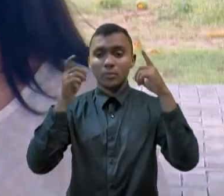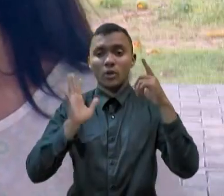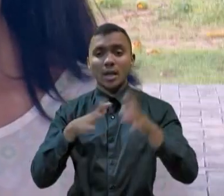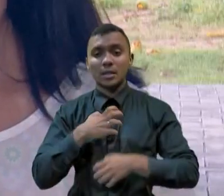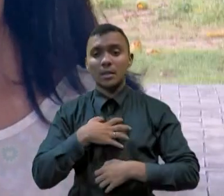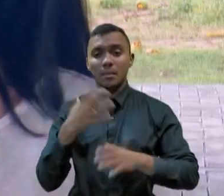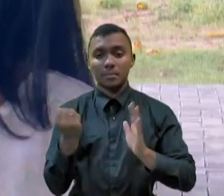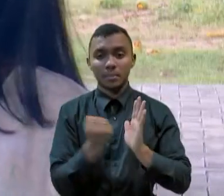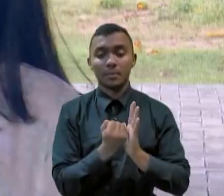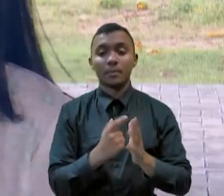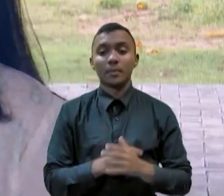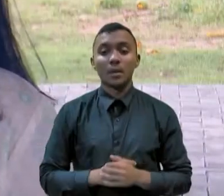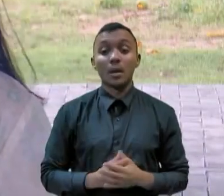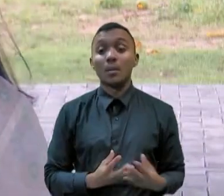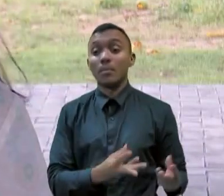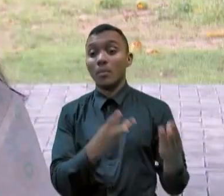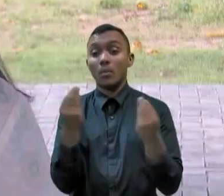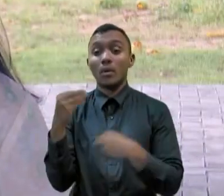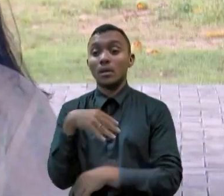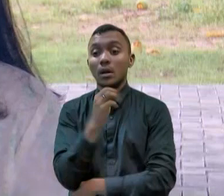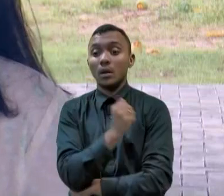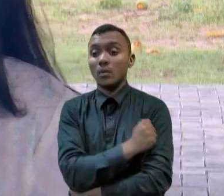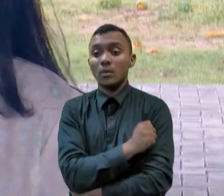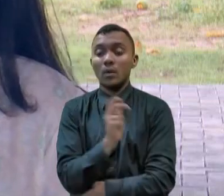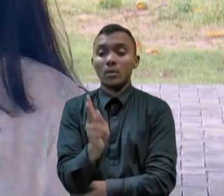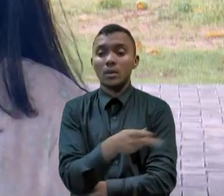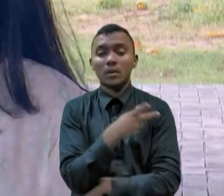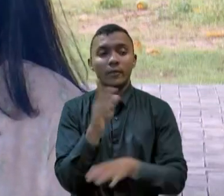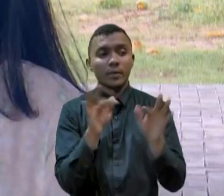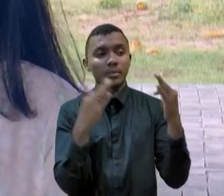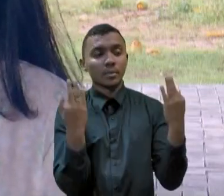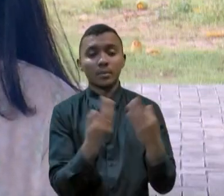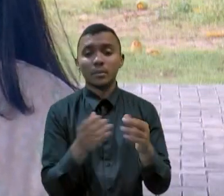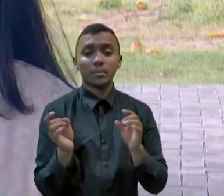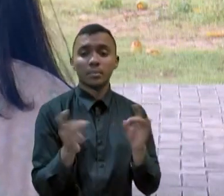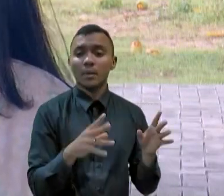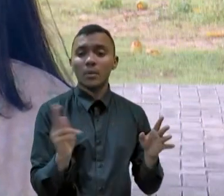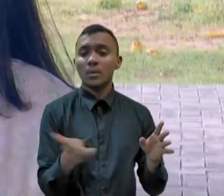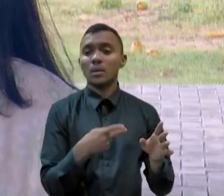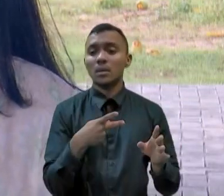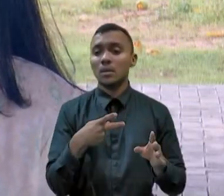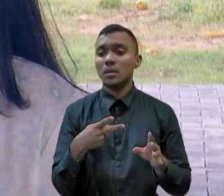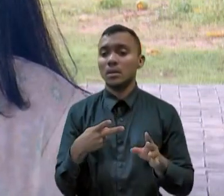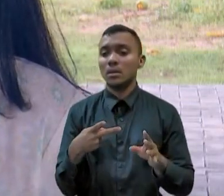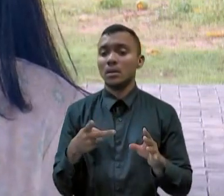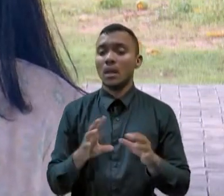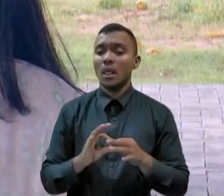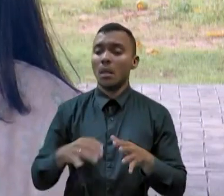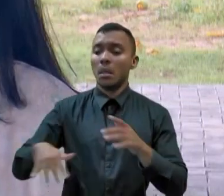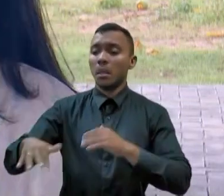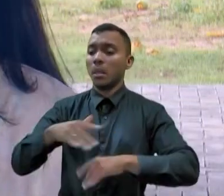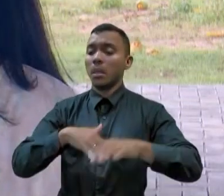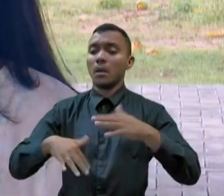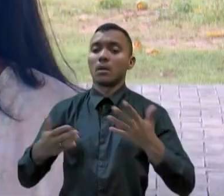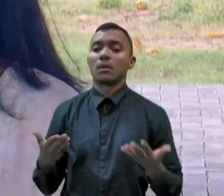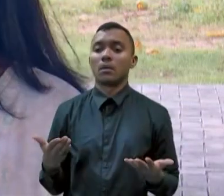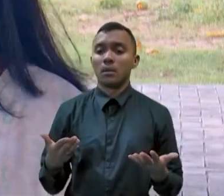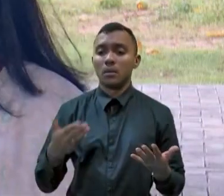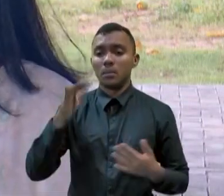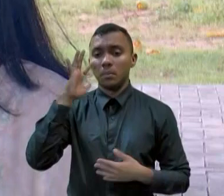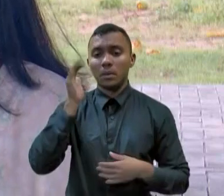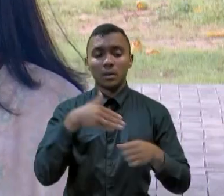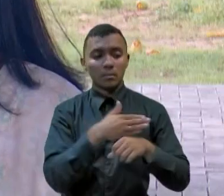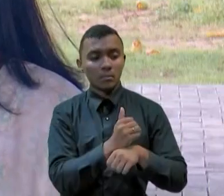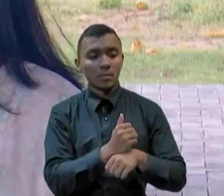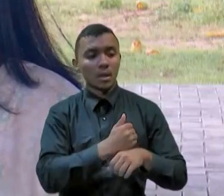Muitos alunos eles acabam não tendo apoio da família e acabam ficando à mercê da sociedade, acabam entrando no mundo do crime,